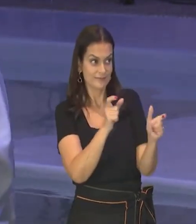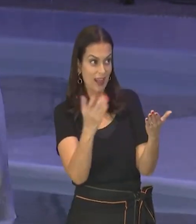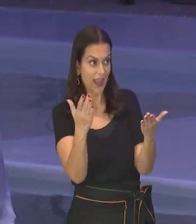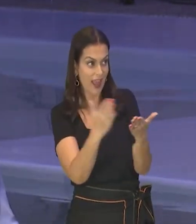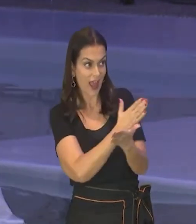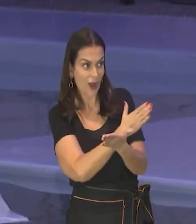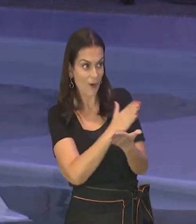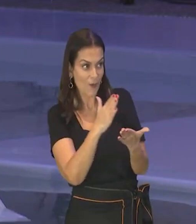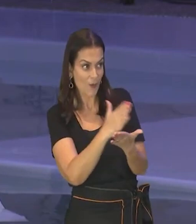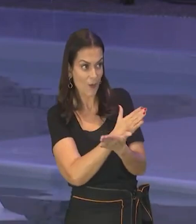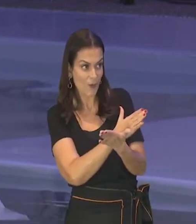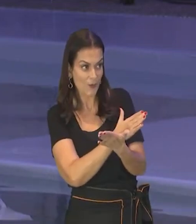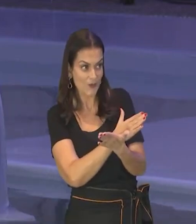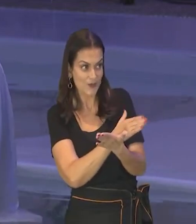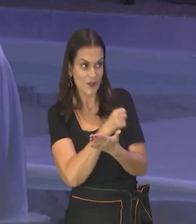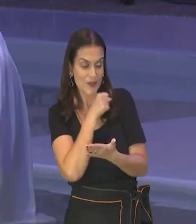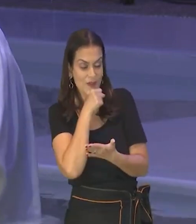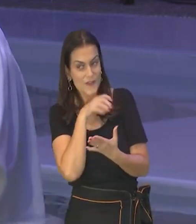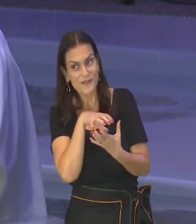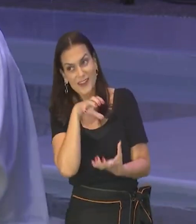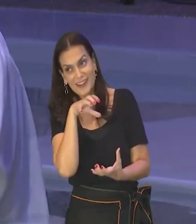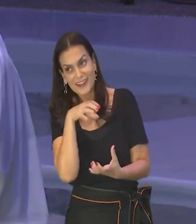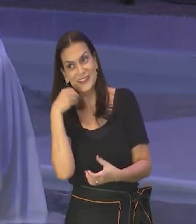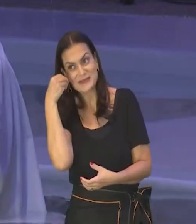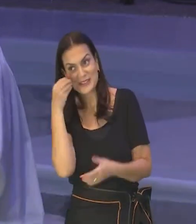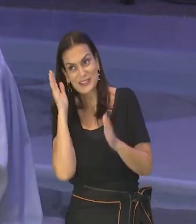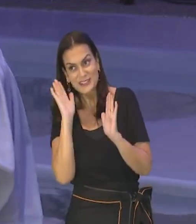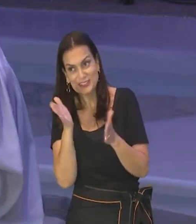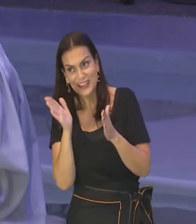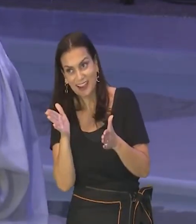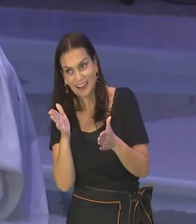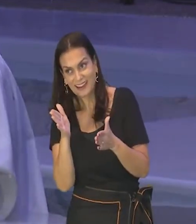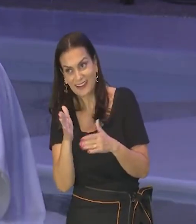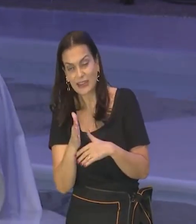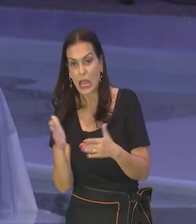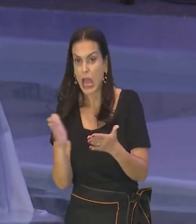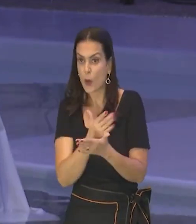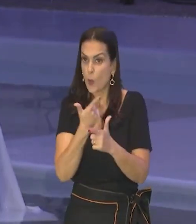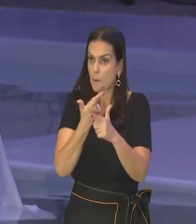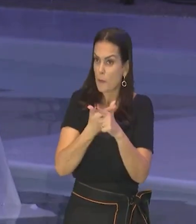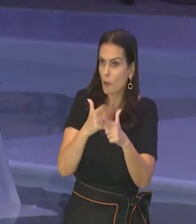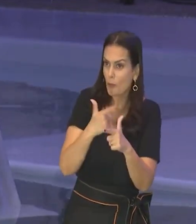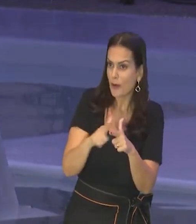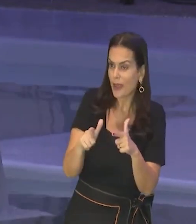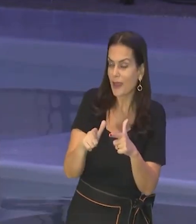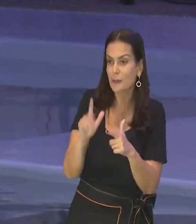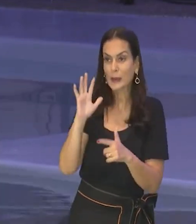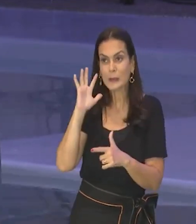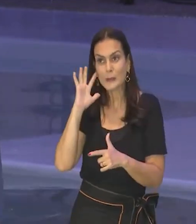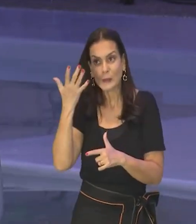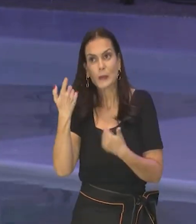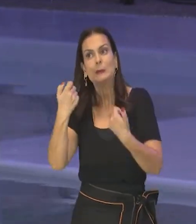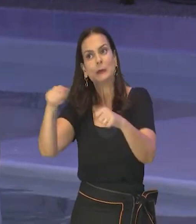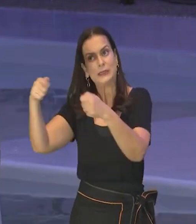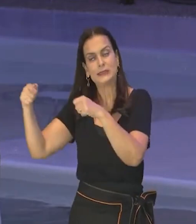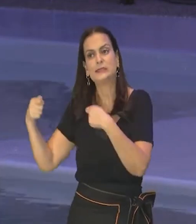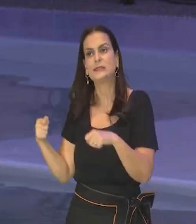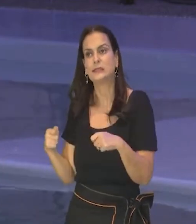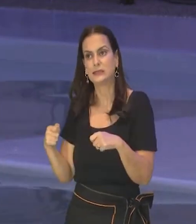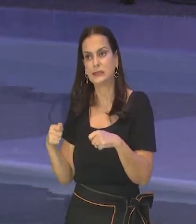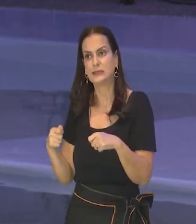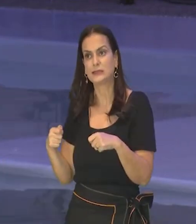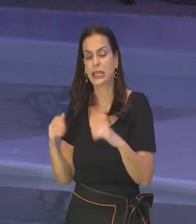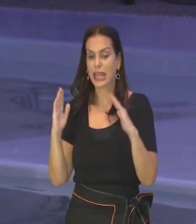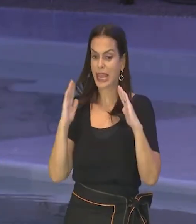Alguns mais velhos, mais experientes, com alguns problemas a serem resolvidos, problemas